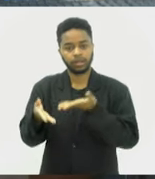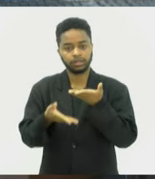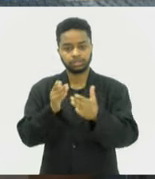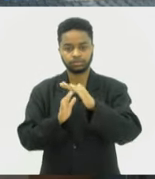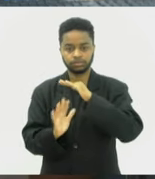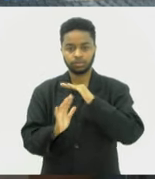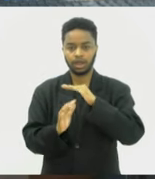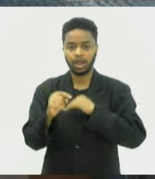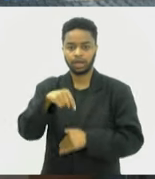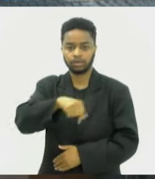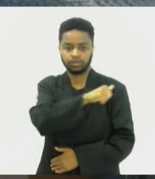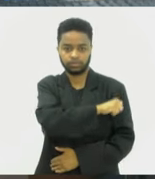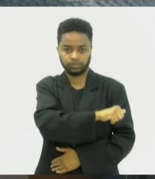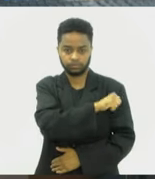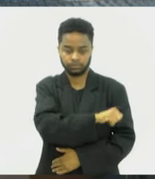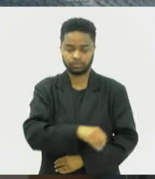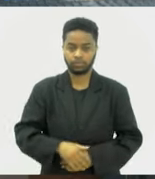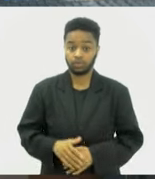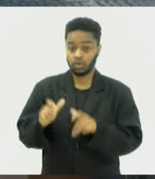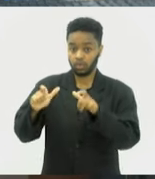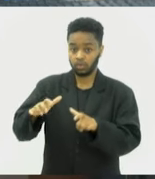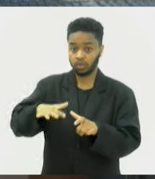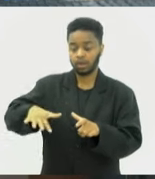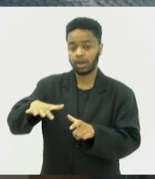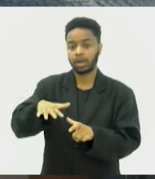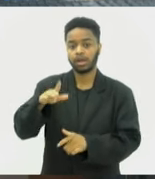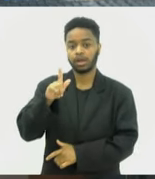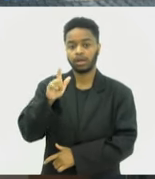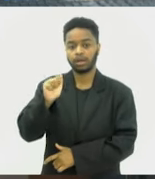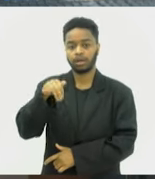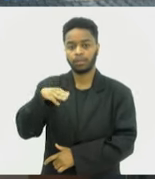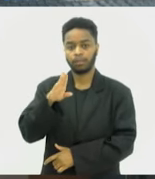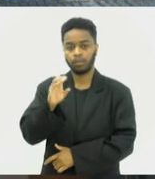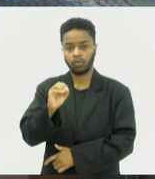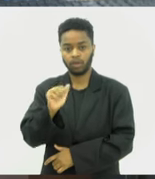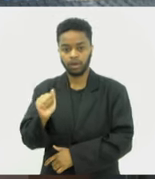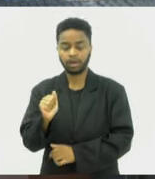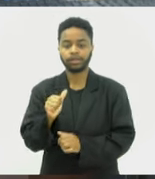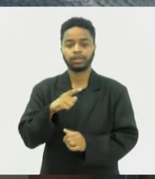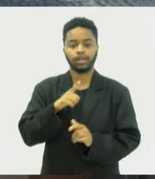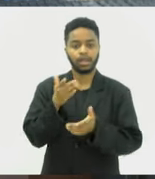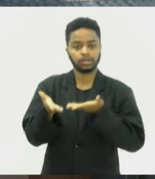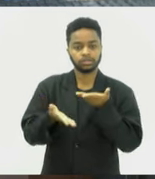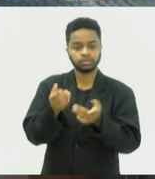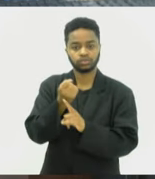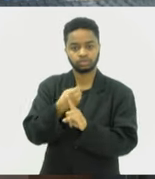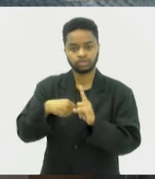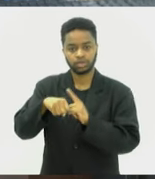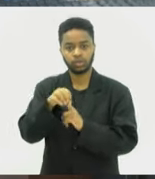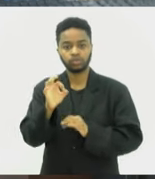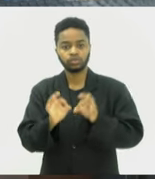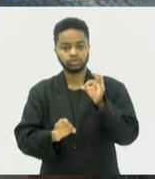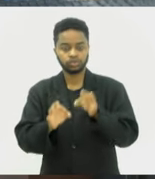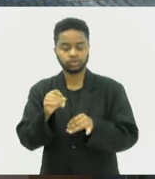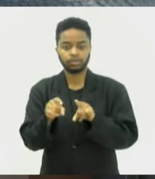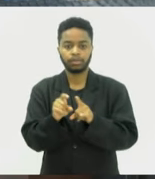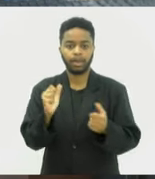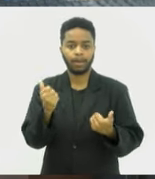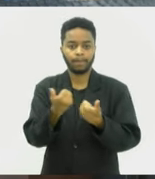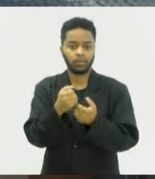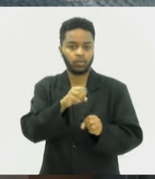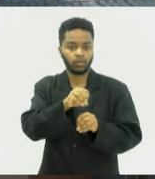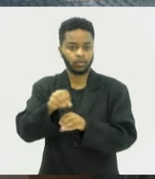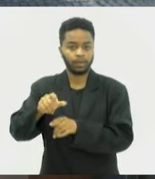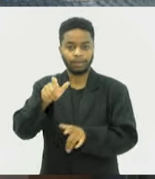Imigrantes aqui no Rio. O espaço, que fica na Gamboa, presta assistência social, jurídica e apoio educacional aos